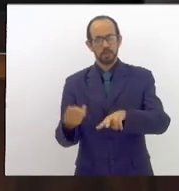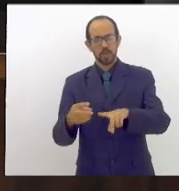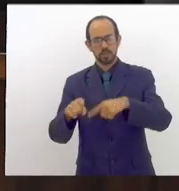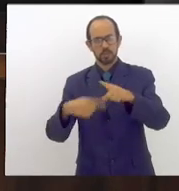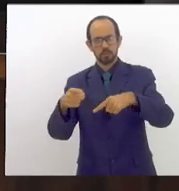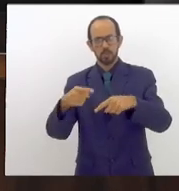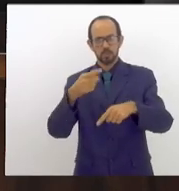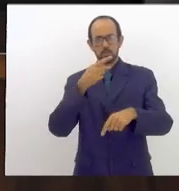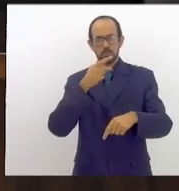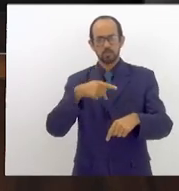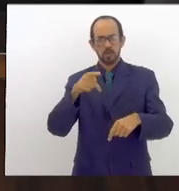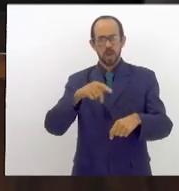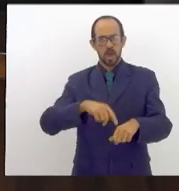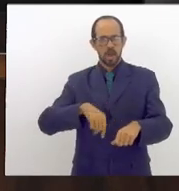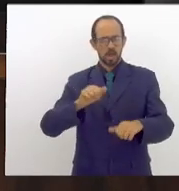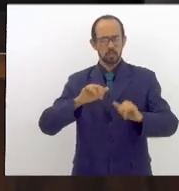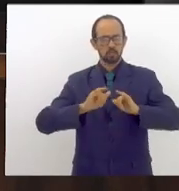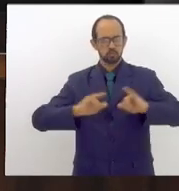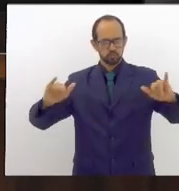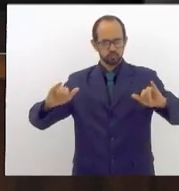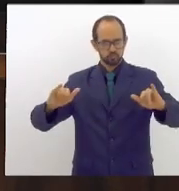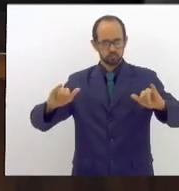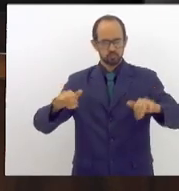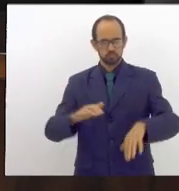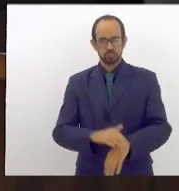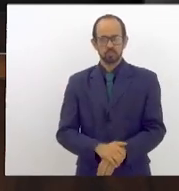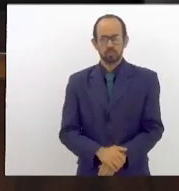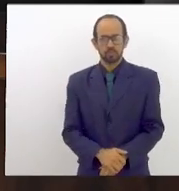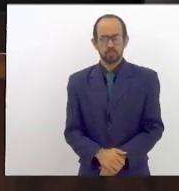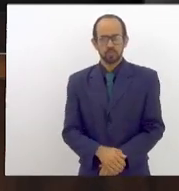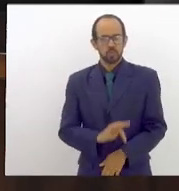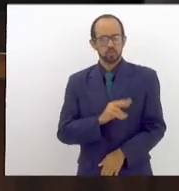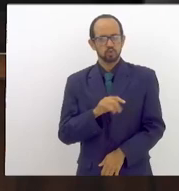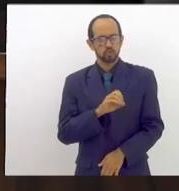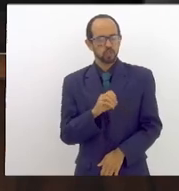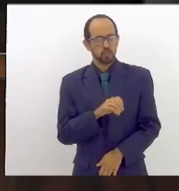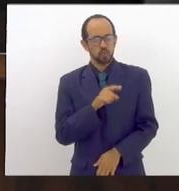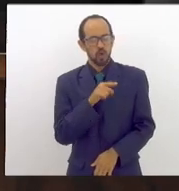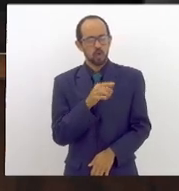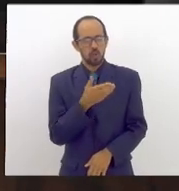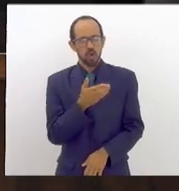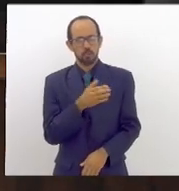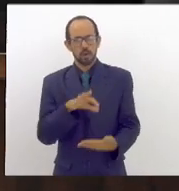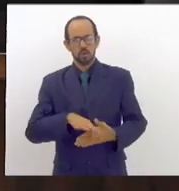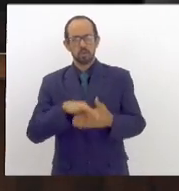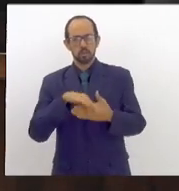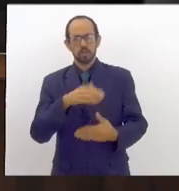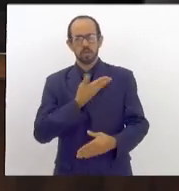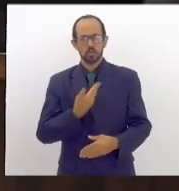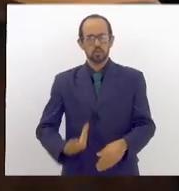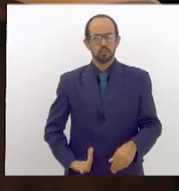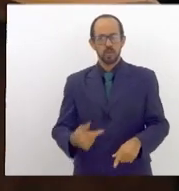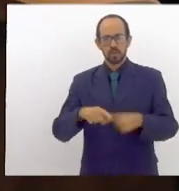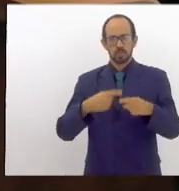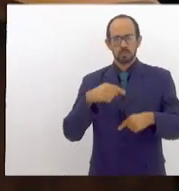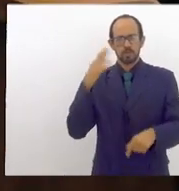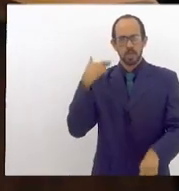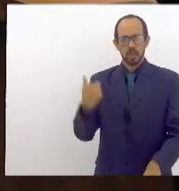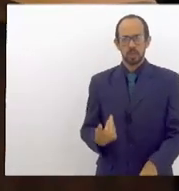cantar aqui a proclamação então é o Chico Machado para caminhar pela liderança do governo de seguida deputada